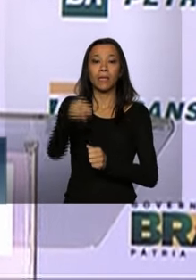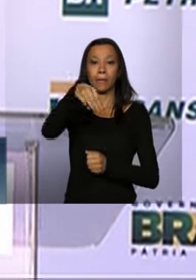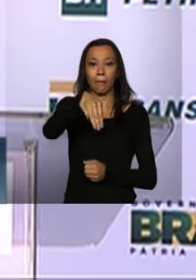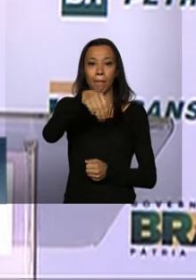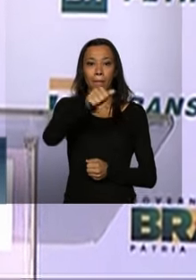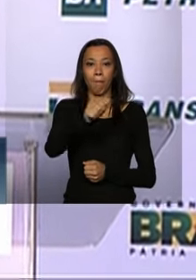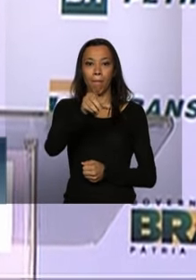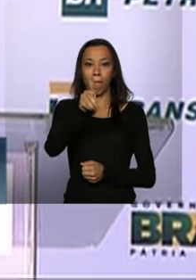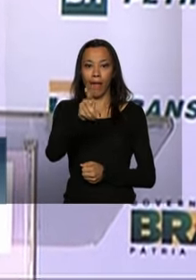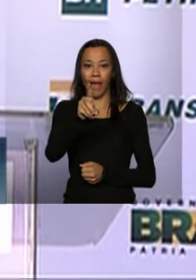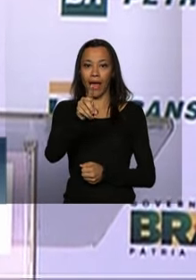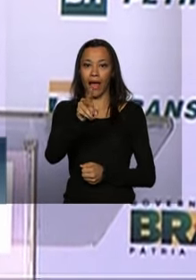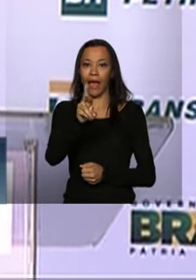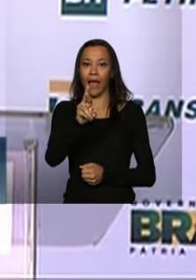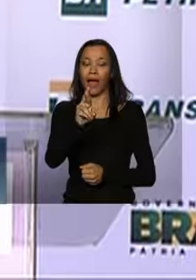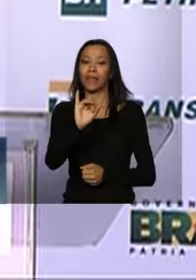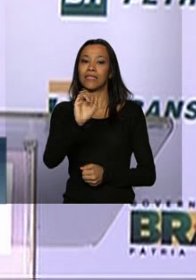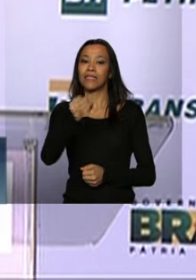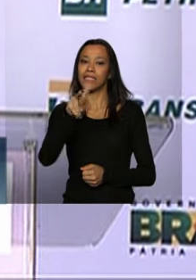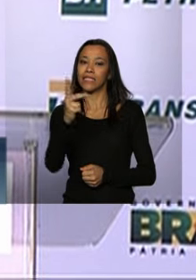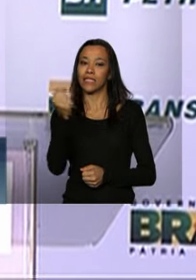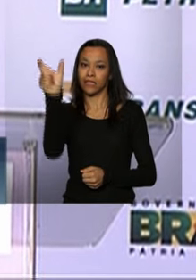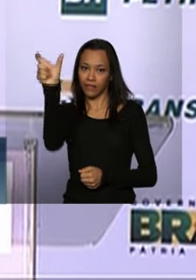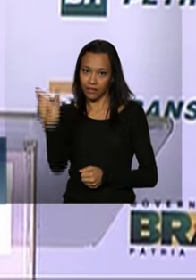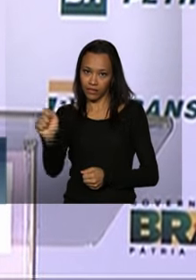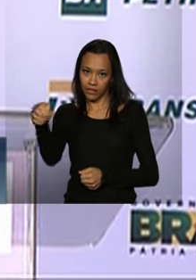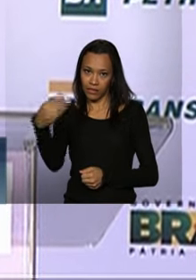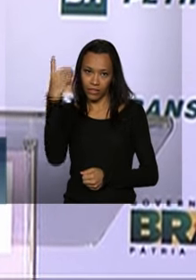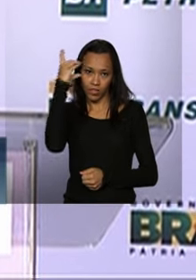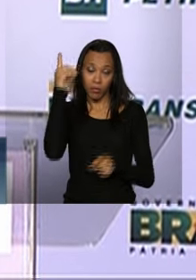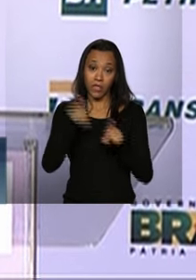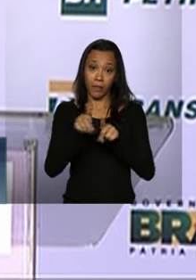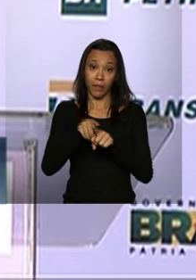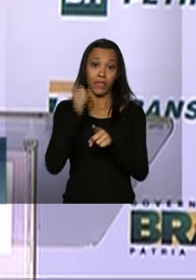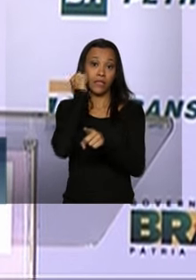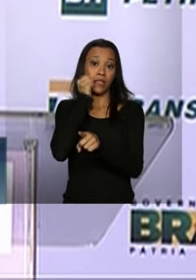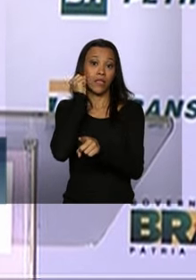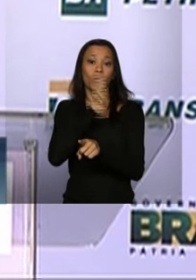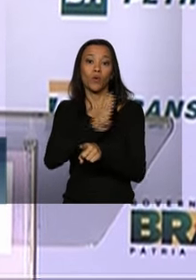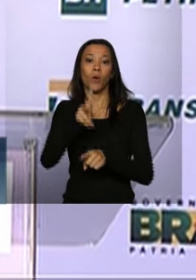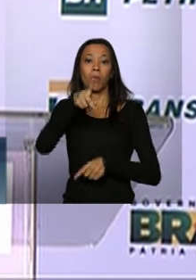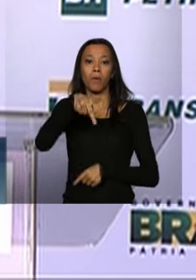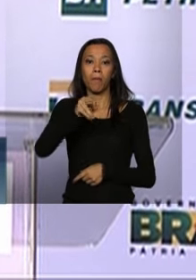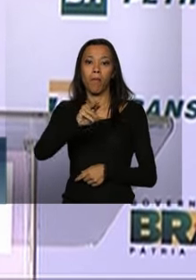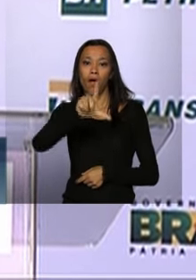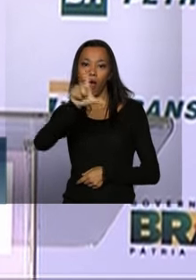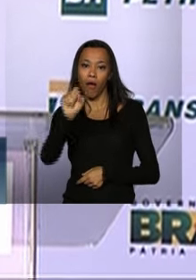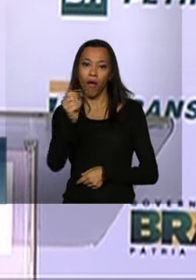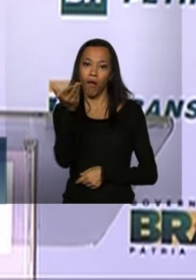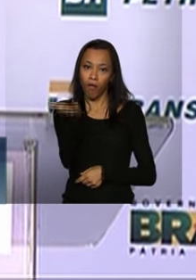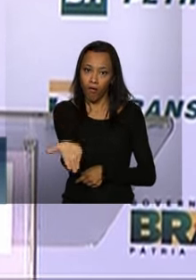eternamente, Dilma Rousseff. Excelentíssimo senhor governador Paulo Gama, que,